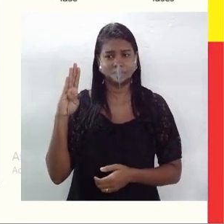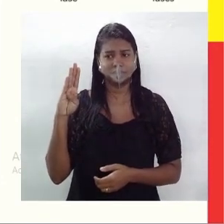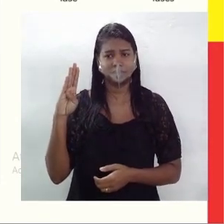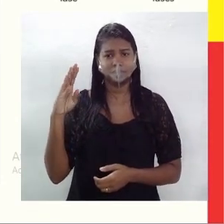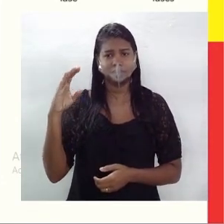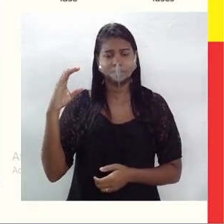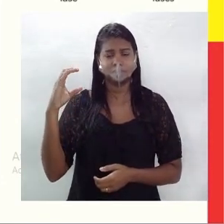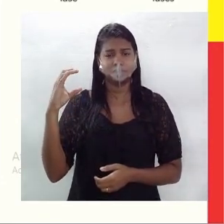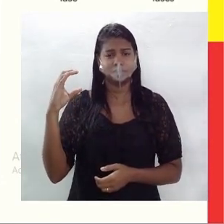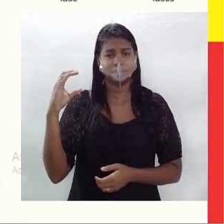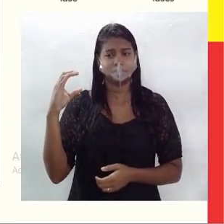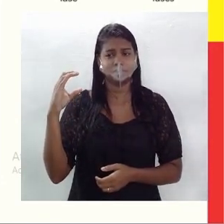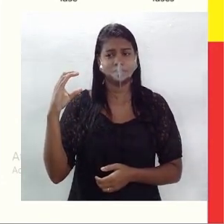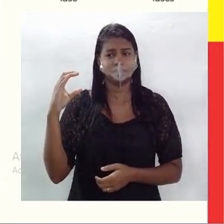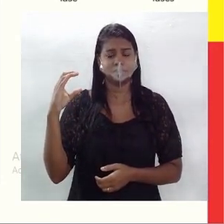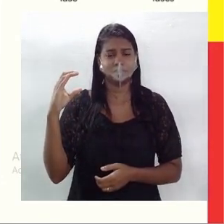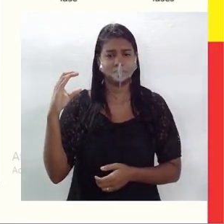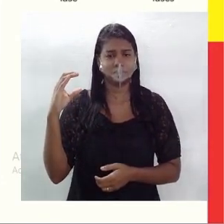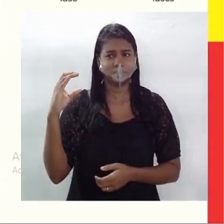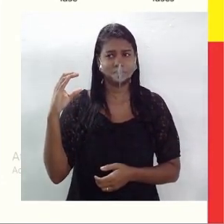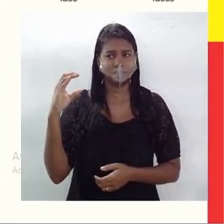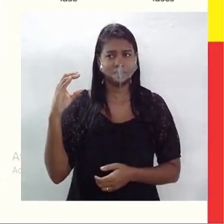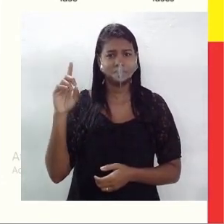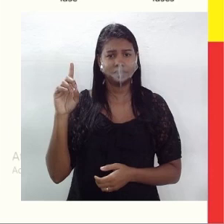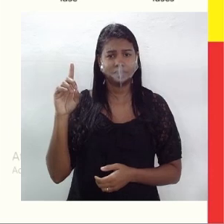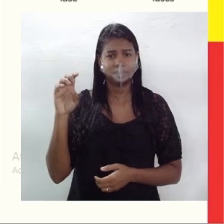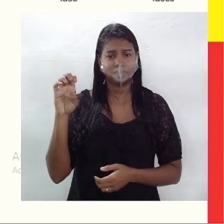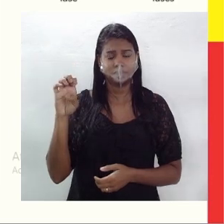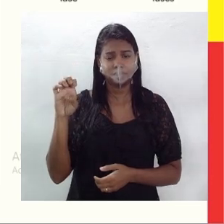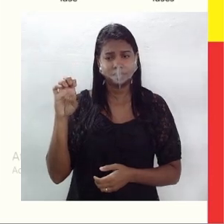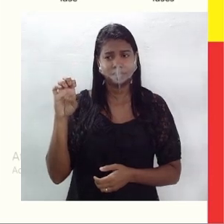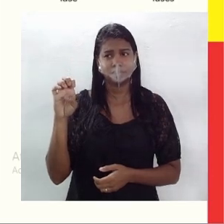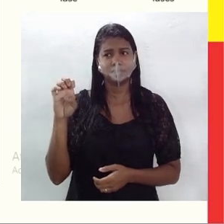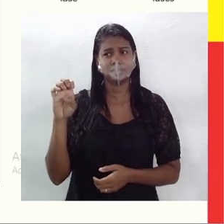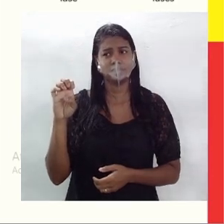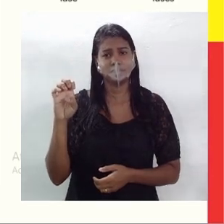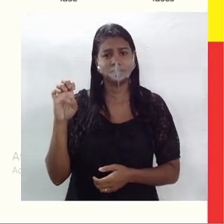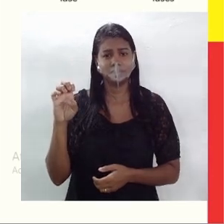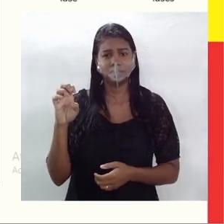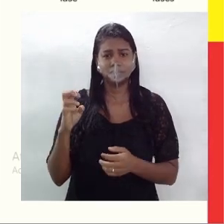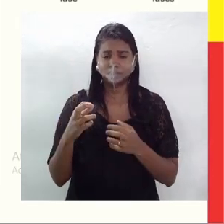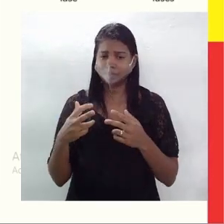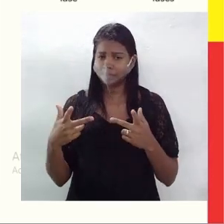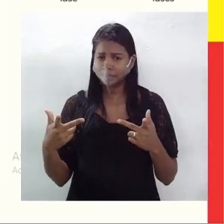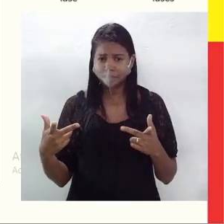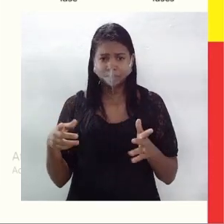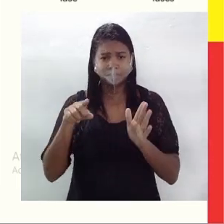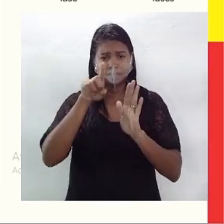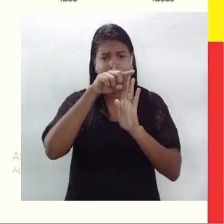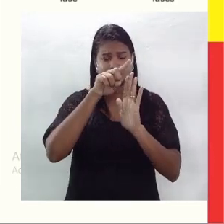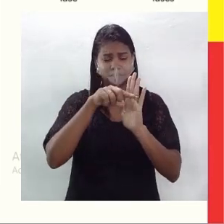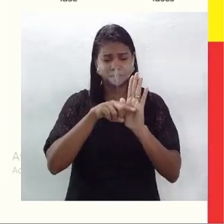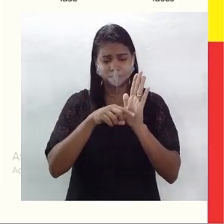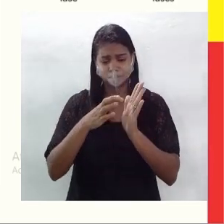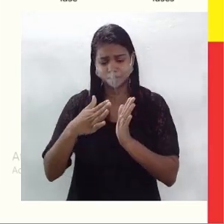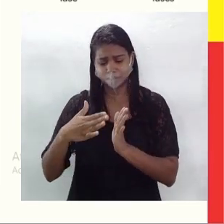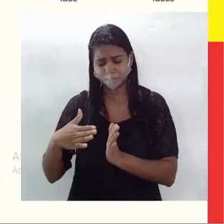alternativa C, alternativa E e a alternativa que tem todas as